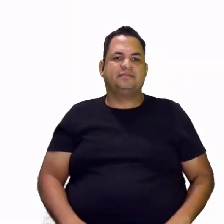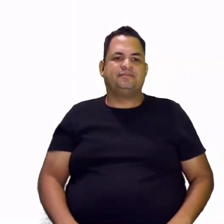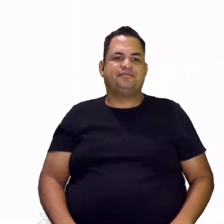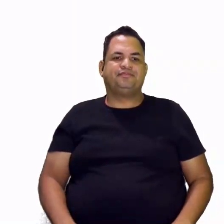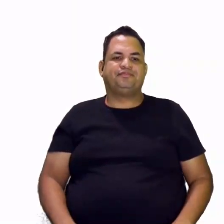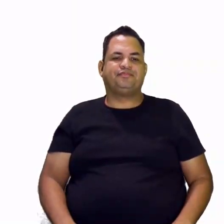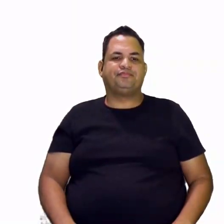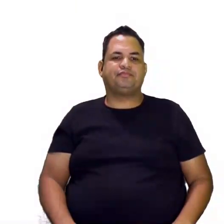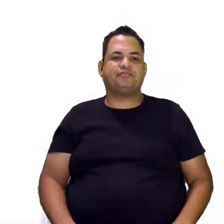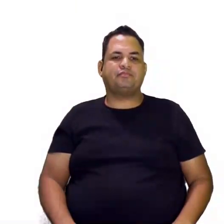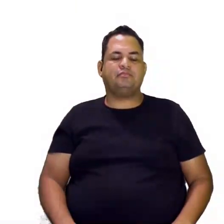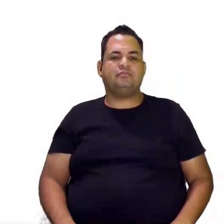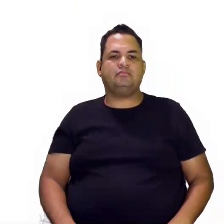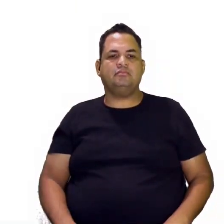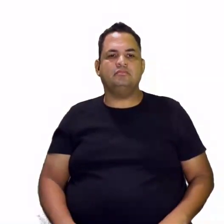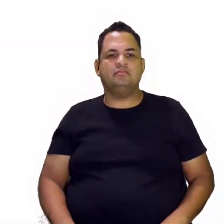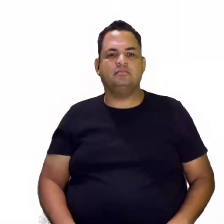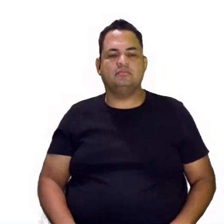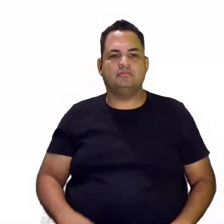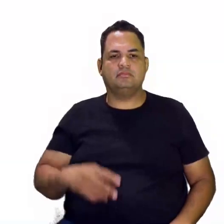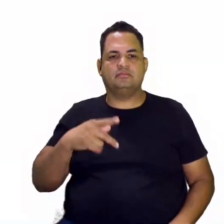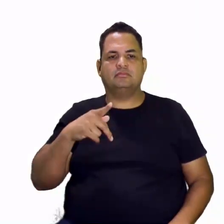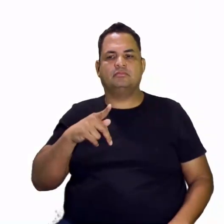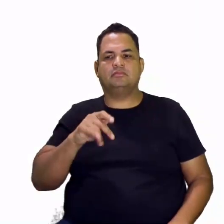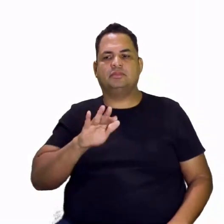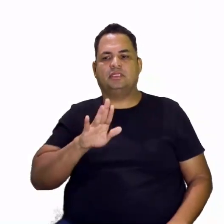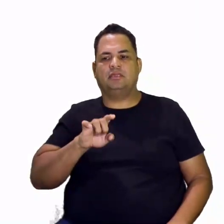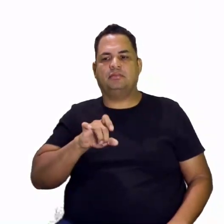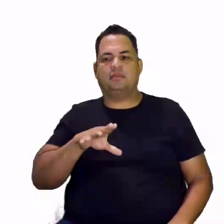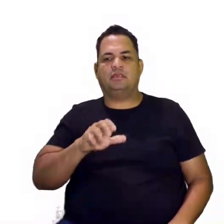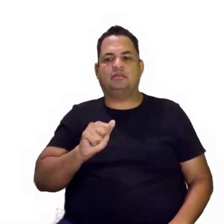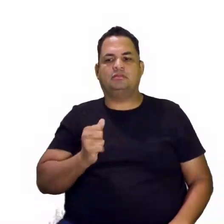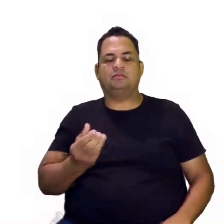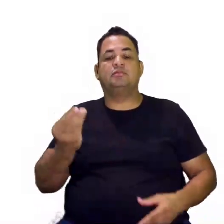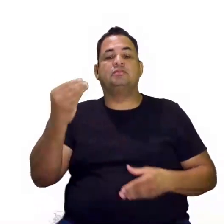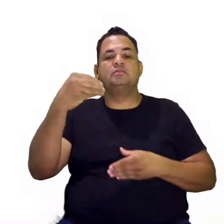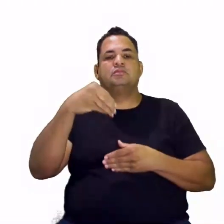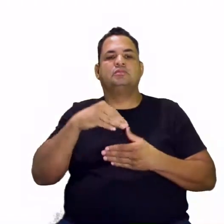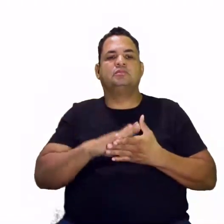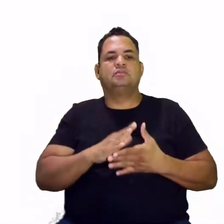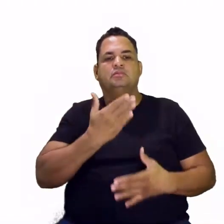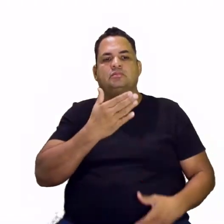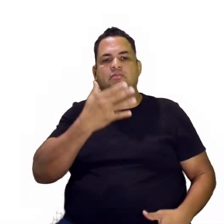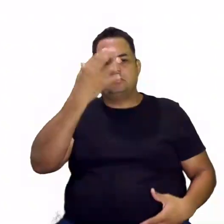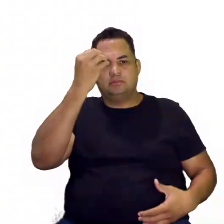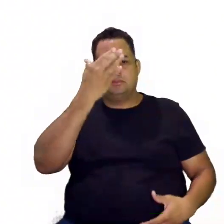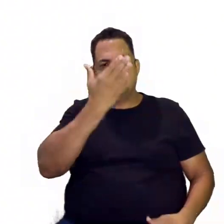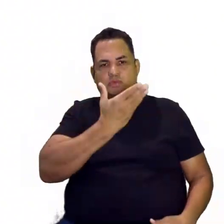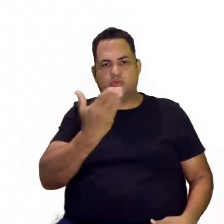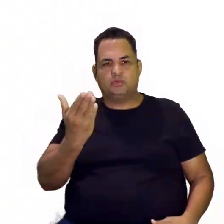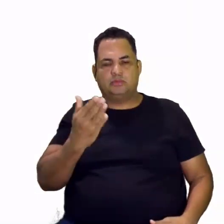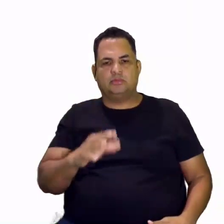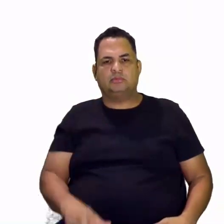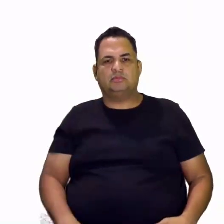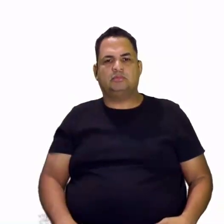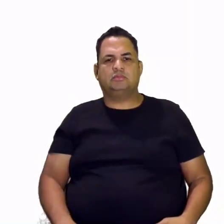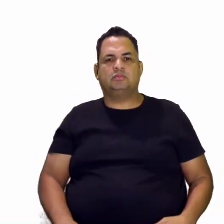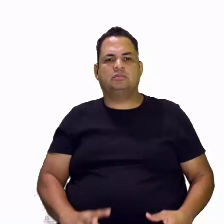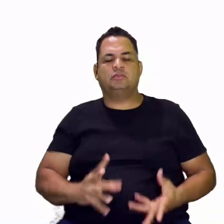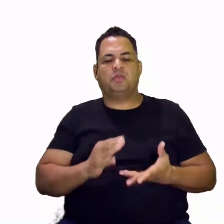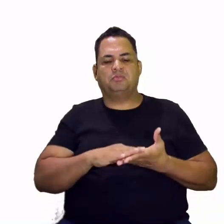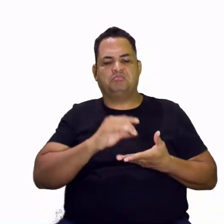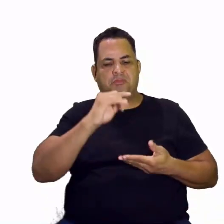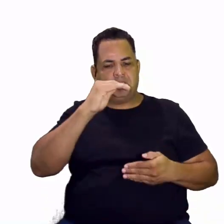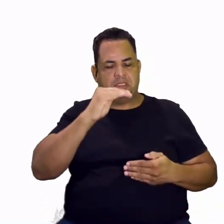primatas, que são a ordem primata, inclui os chimpanzés, orangotangos, macacos, né, de pequeno e